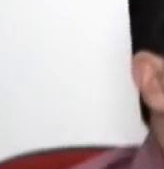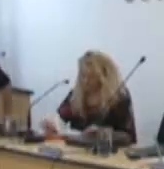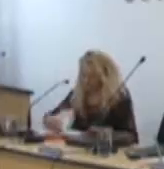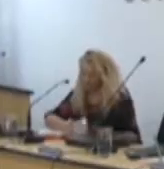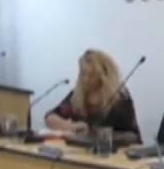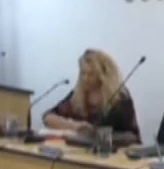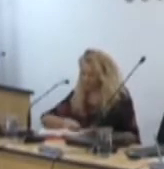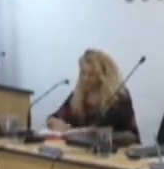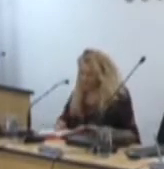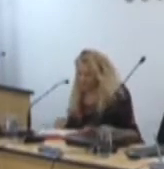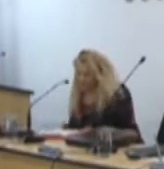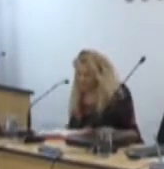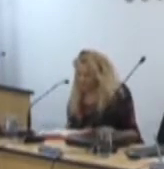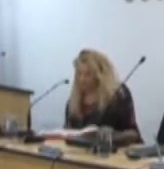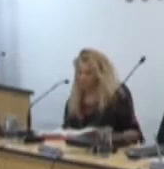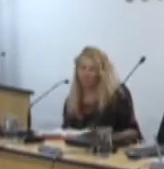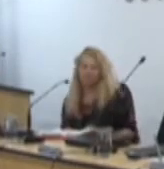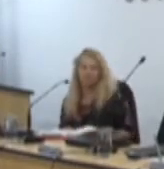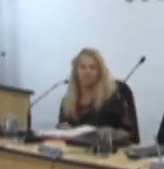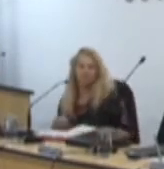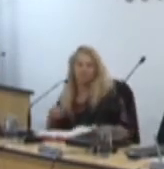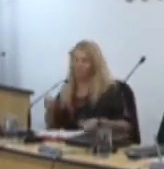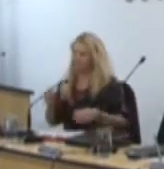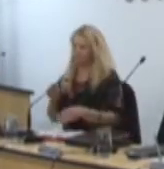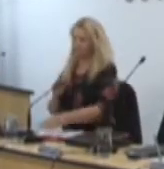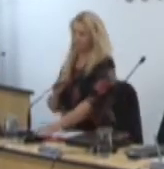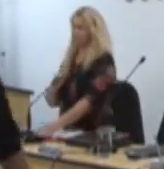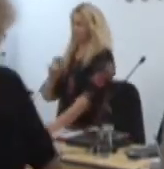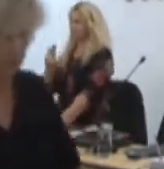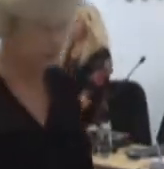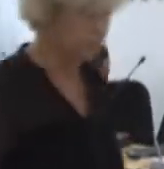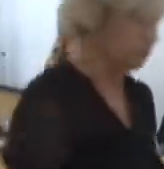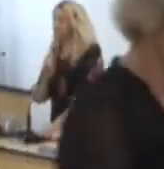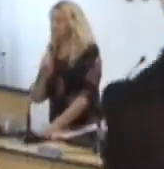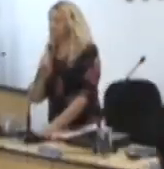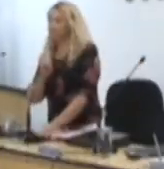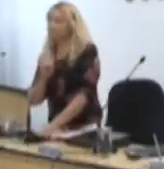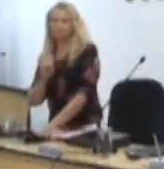Esta elaborar essa. presidência solicita a todos os senhores vereadores que se levantam.